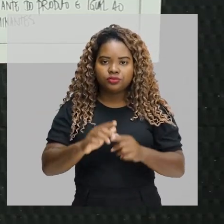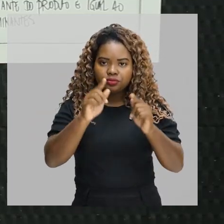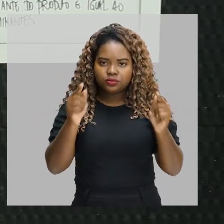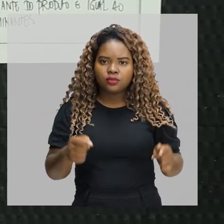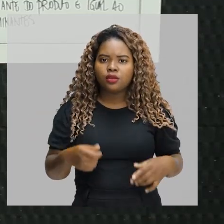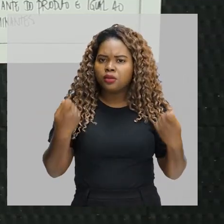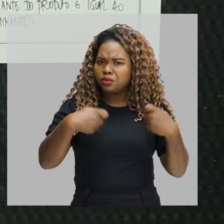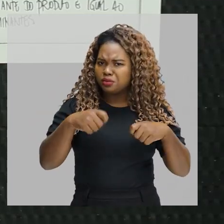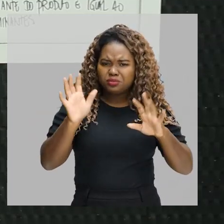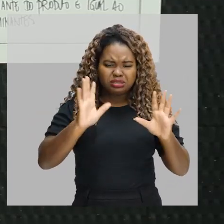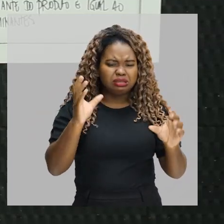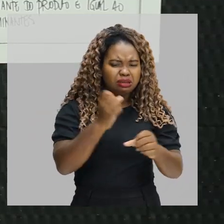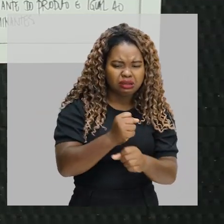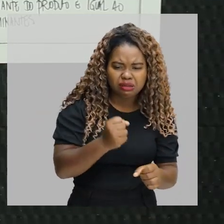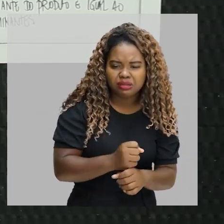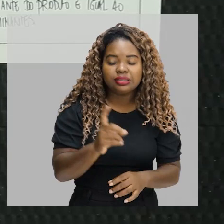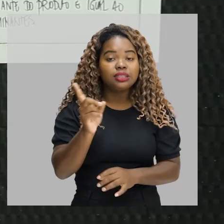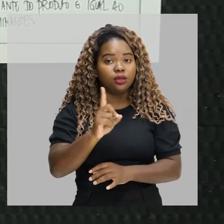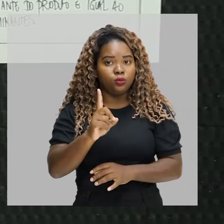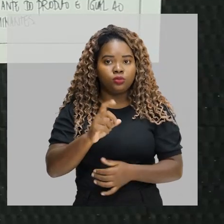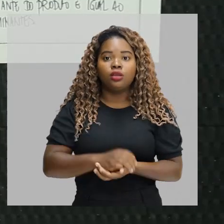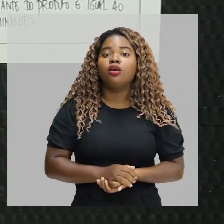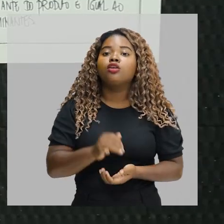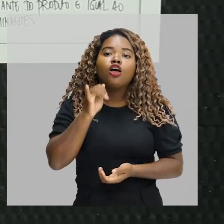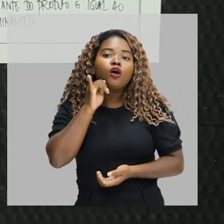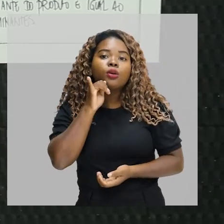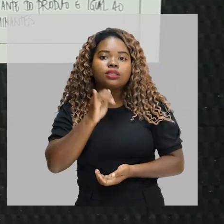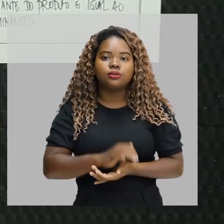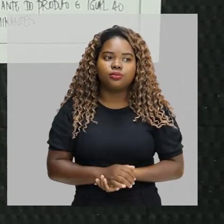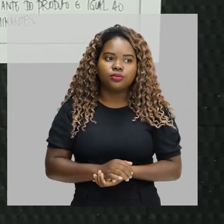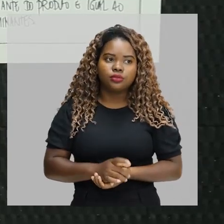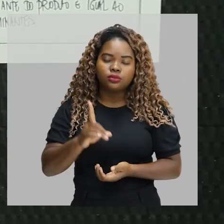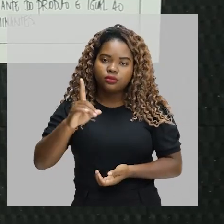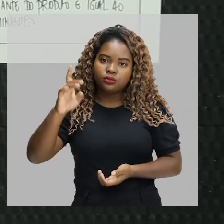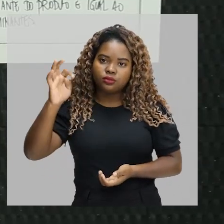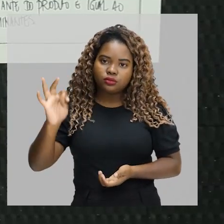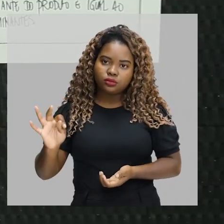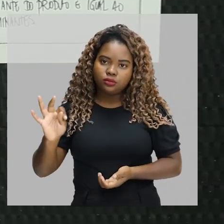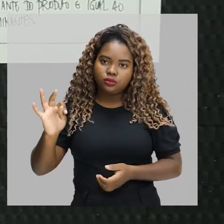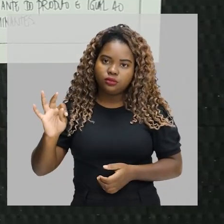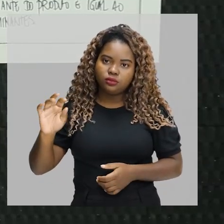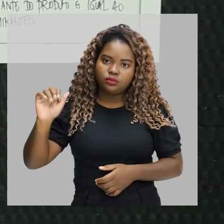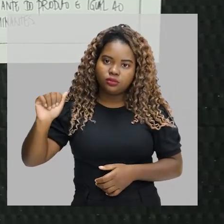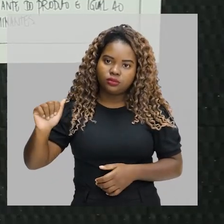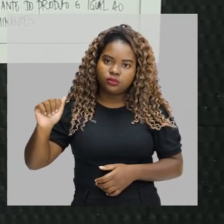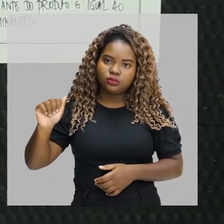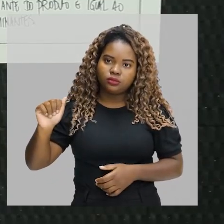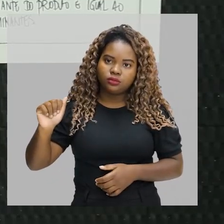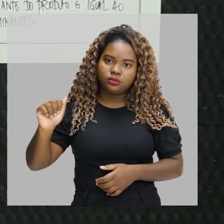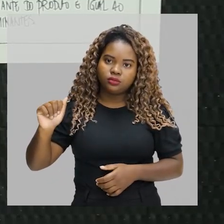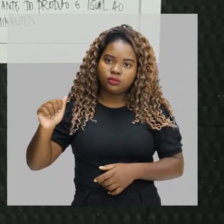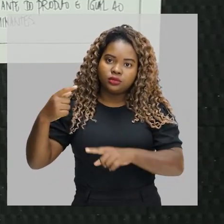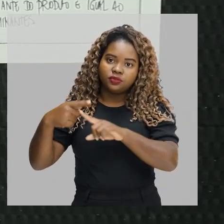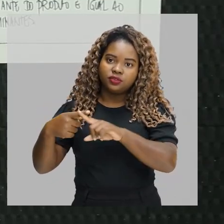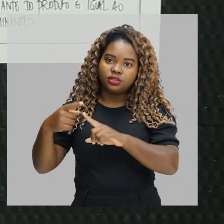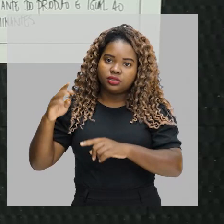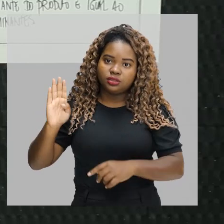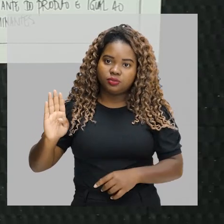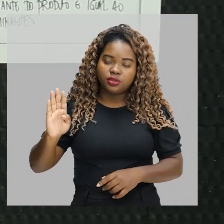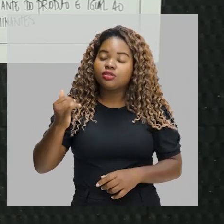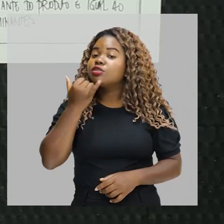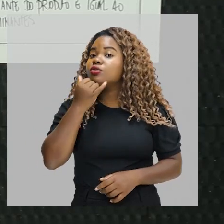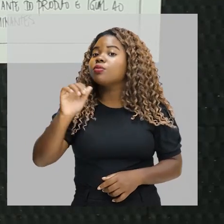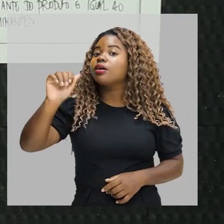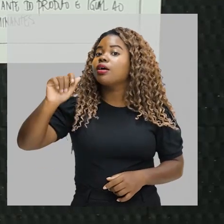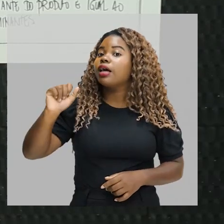conta, né, só para a gente entender o que eu quero dizer, eu vou falar que a determinante da matriz A vezes B, aliás,